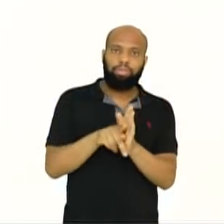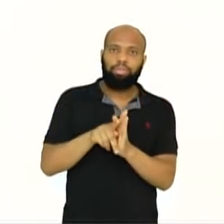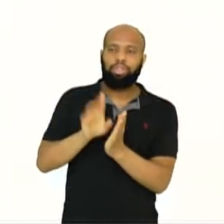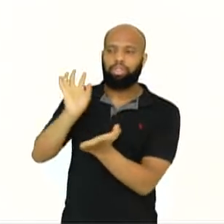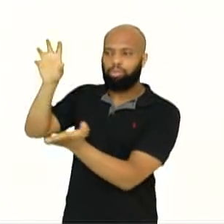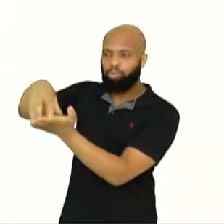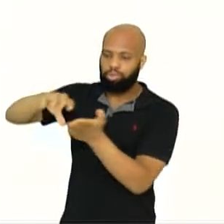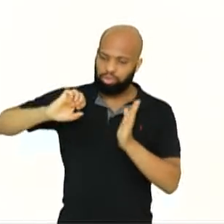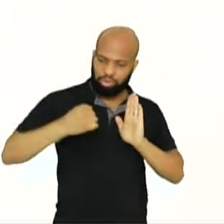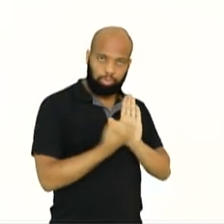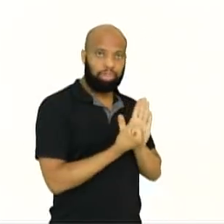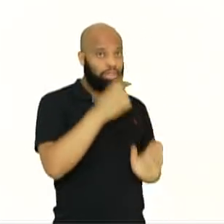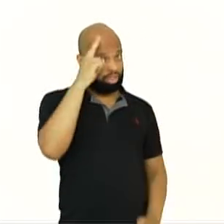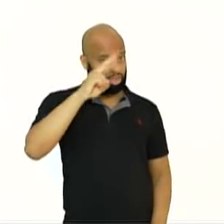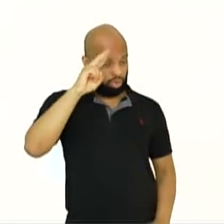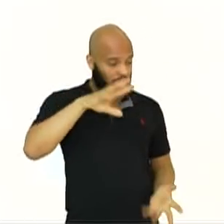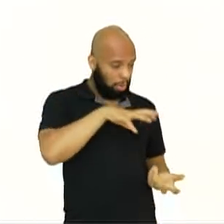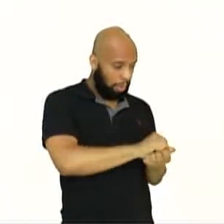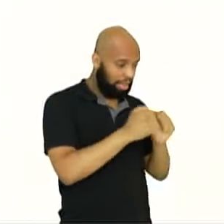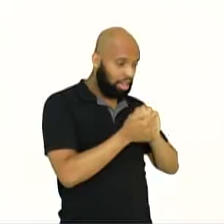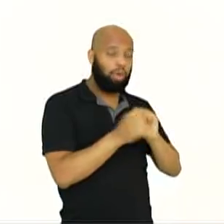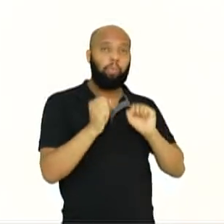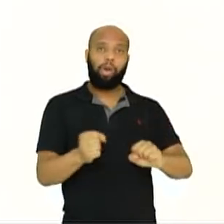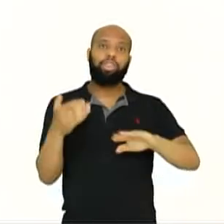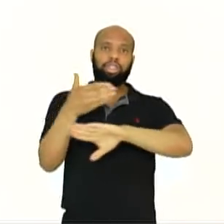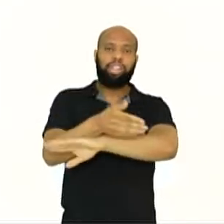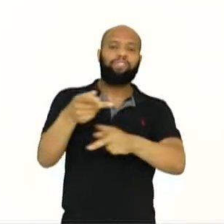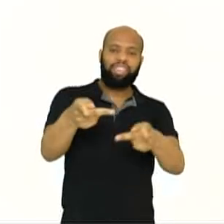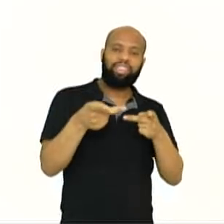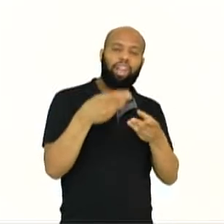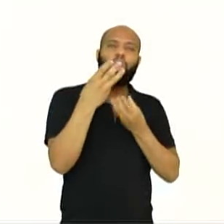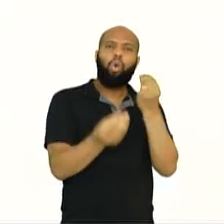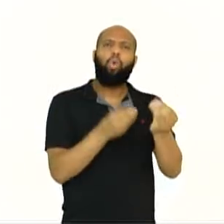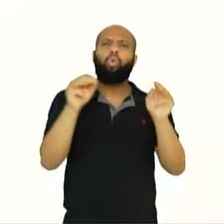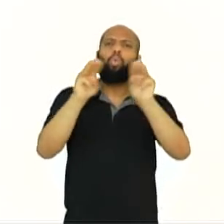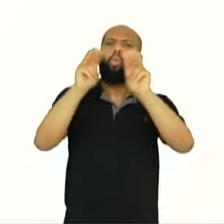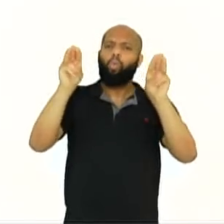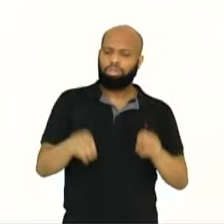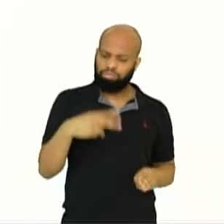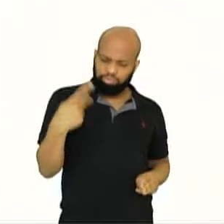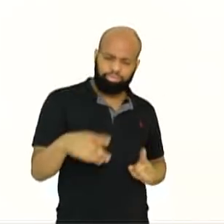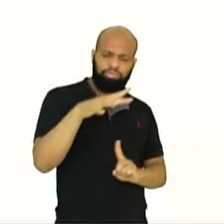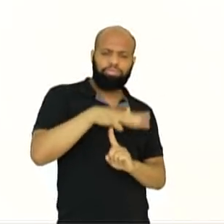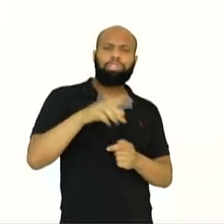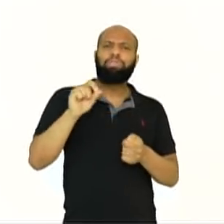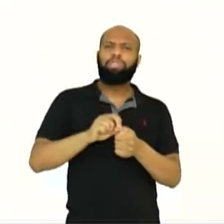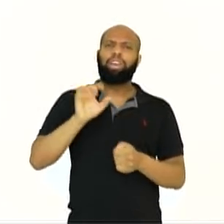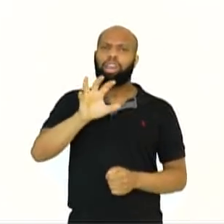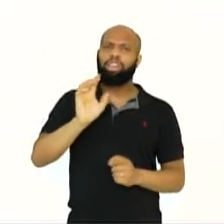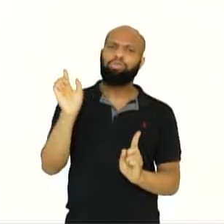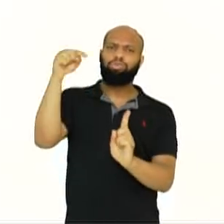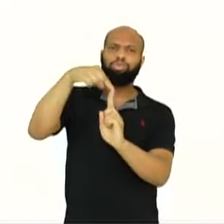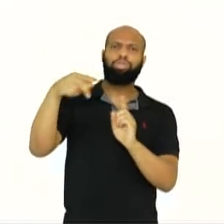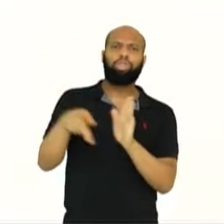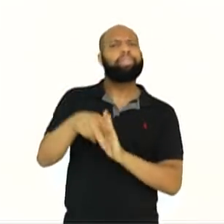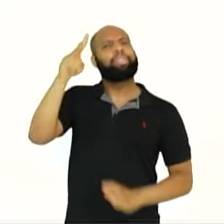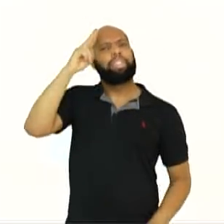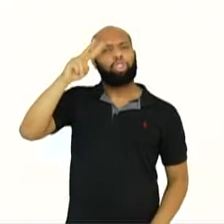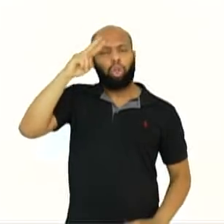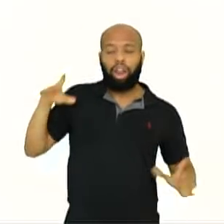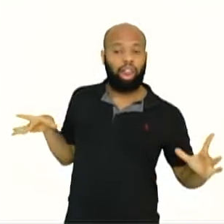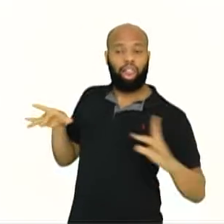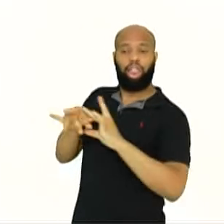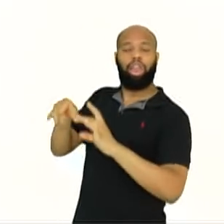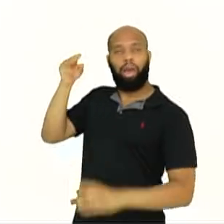histórico, material, algo que eles podem ir lá e visitar. Como que o Museu Paranaense faria essa função histórica de ligar a